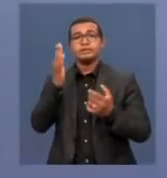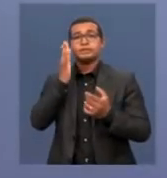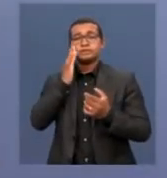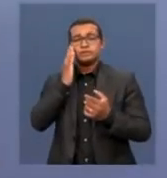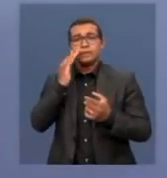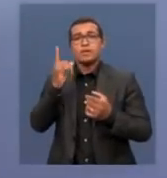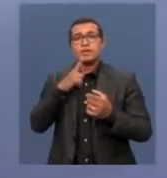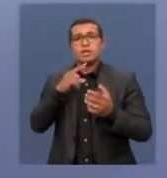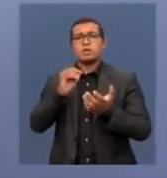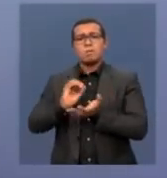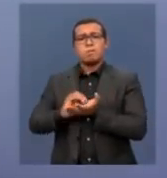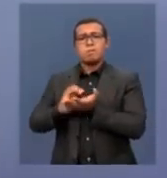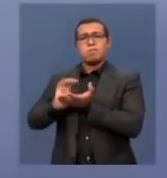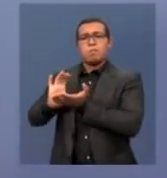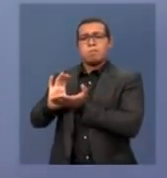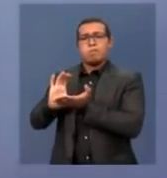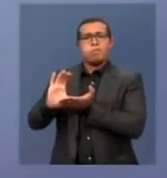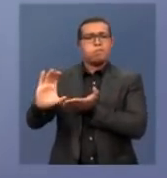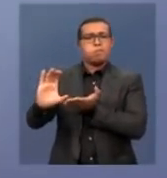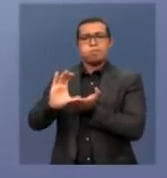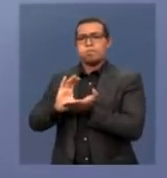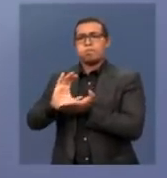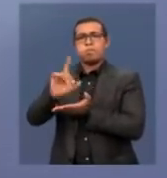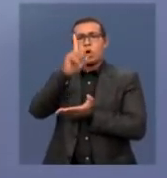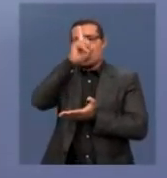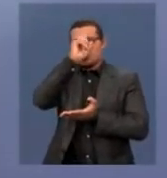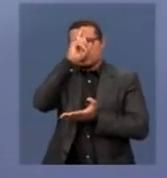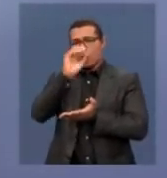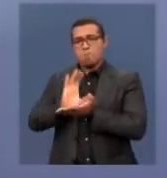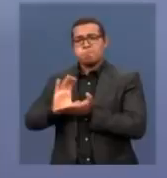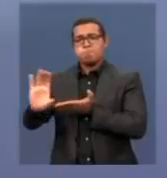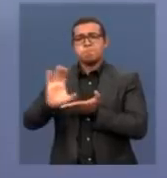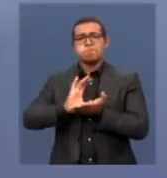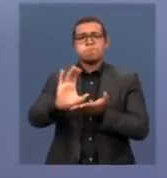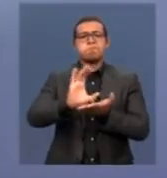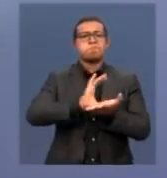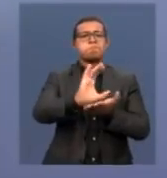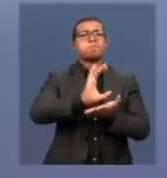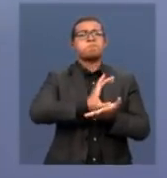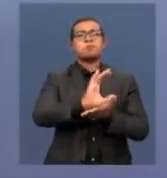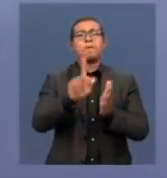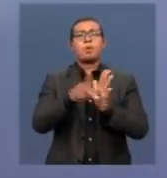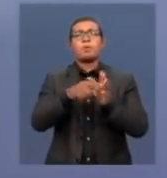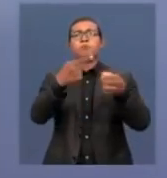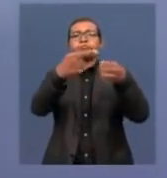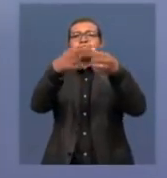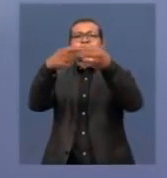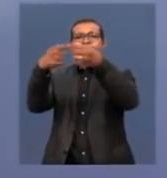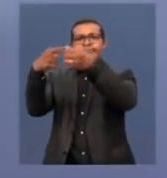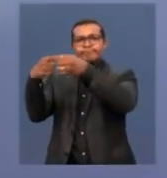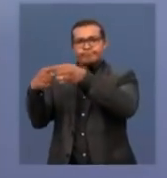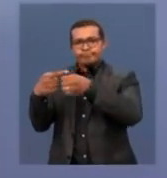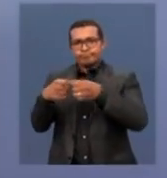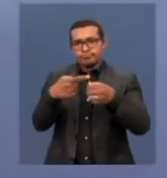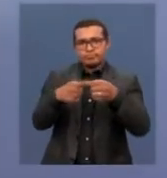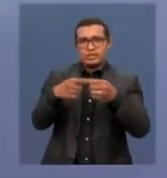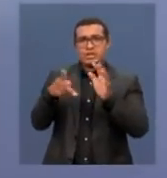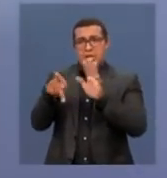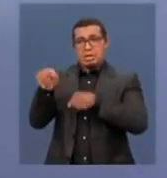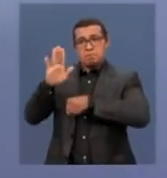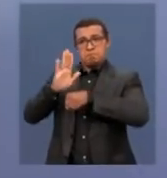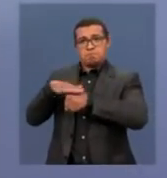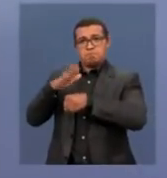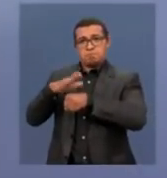todo o que ele falou que fez na santa casa de cachoeiro em castelo de castelo é nos hospitais públicos que ele fez